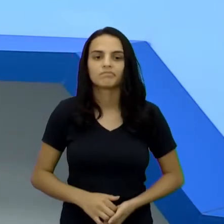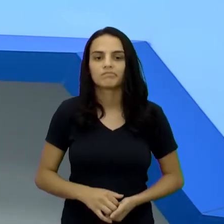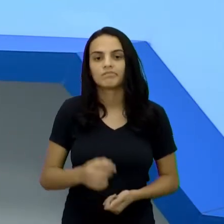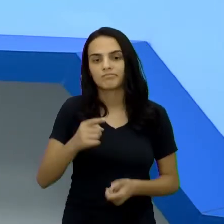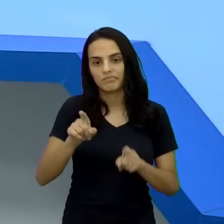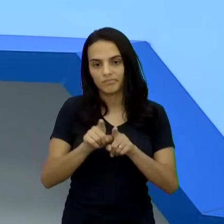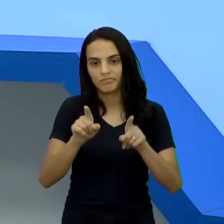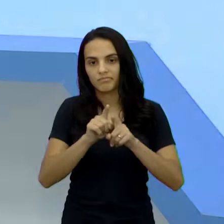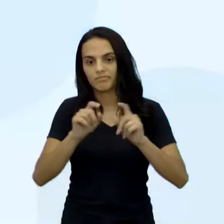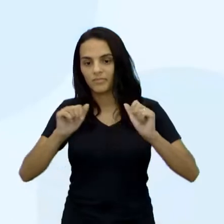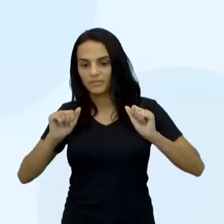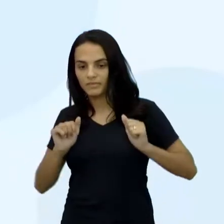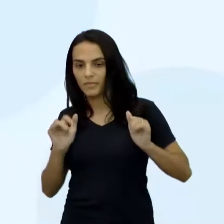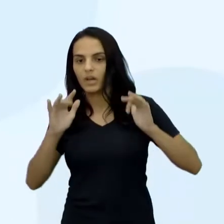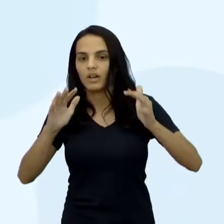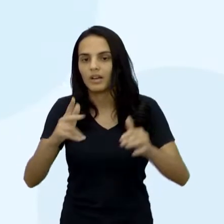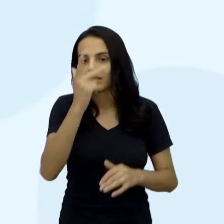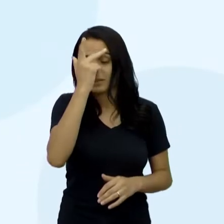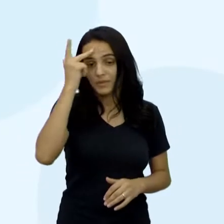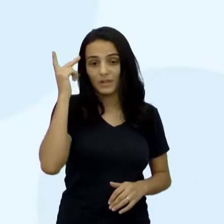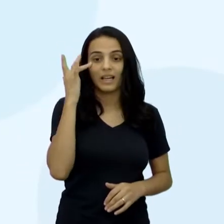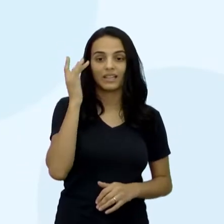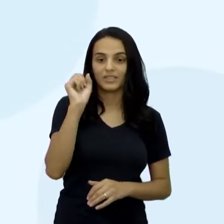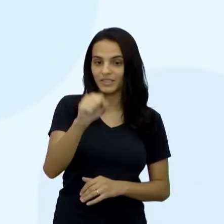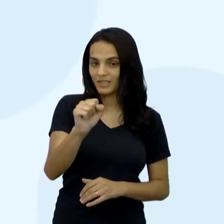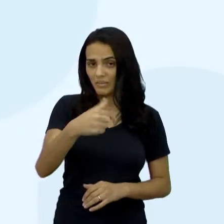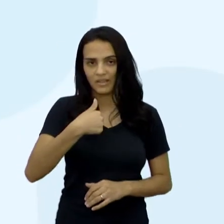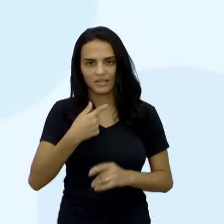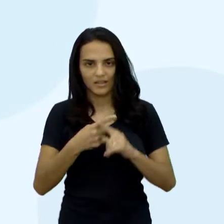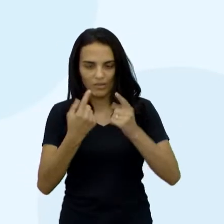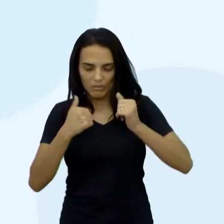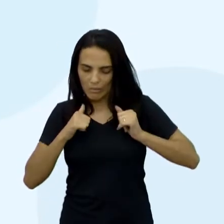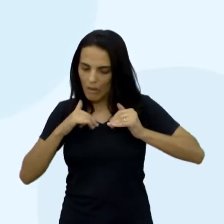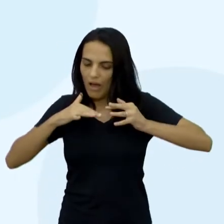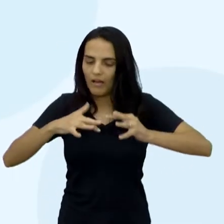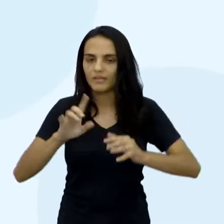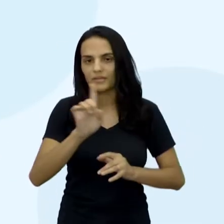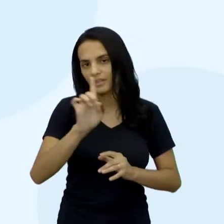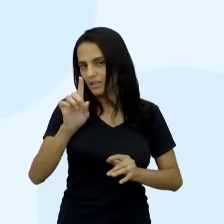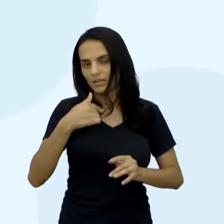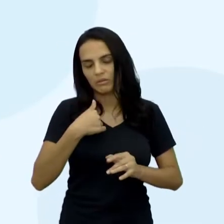Impulsivas. As pessoas acham que sim, mas eu não sou impulsiva. Então, eu também não.